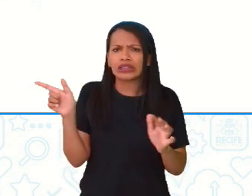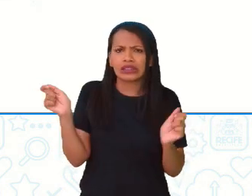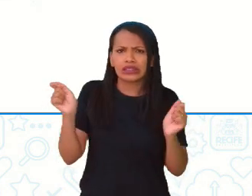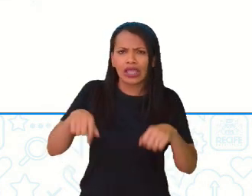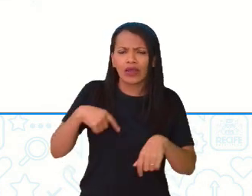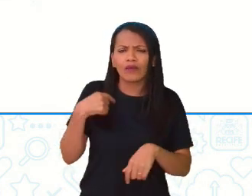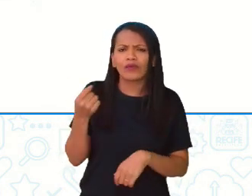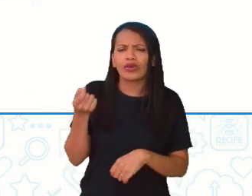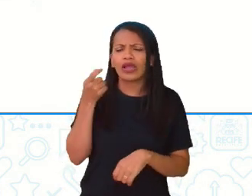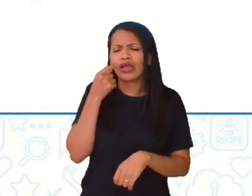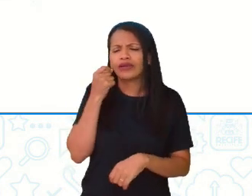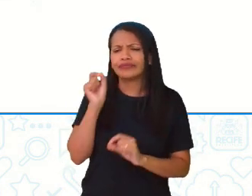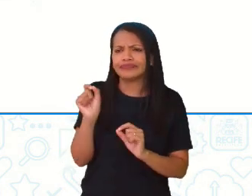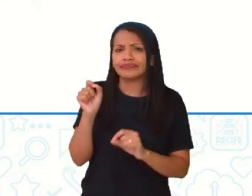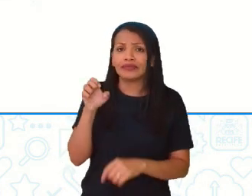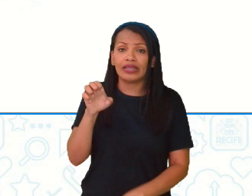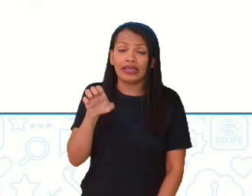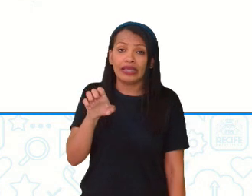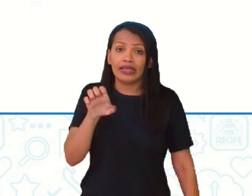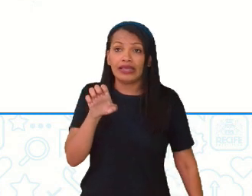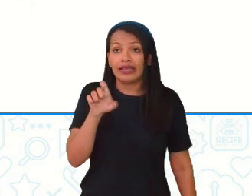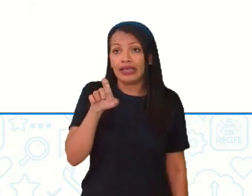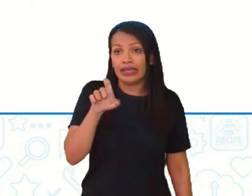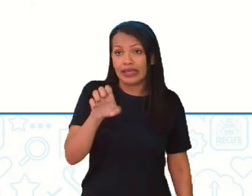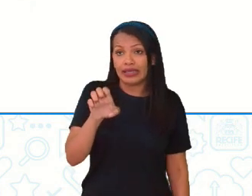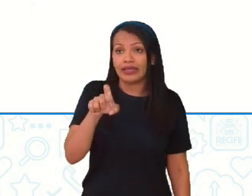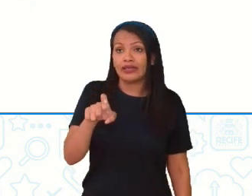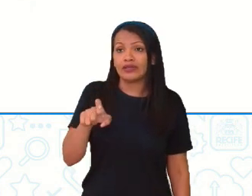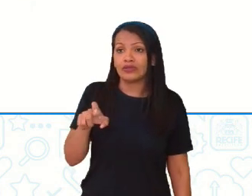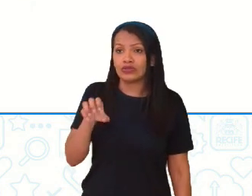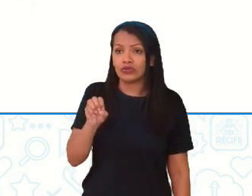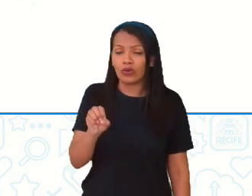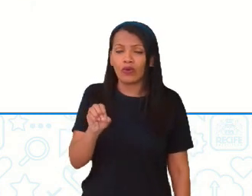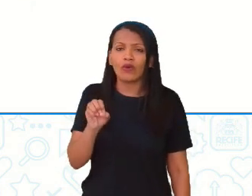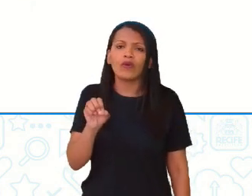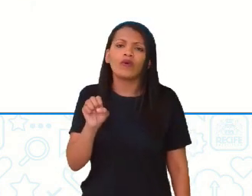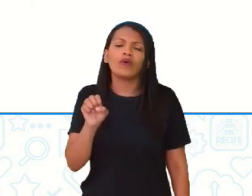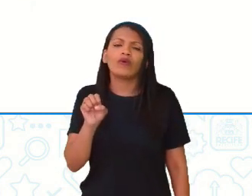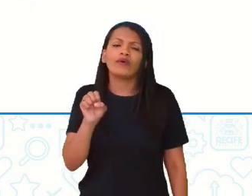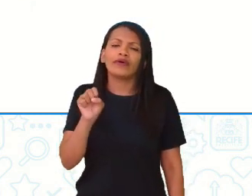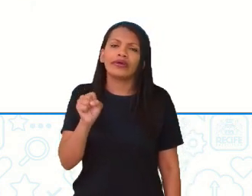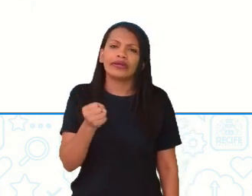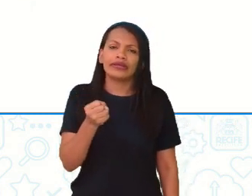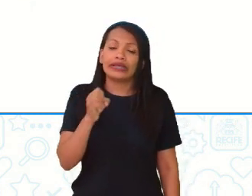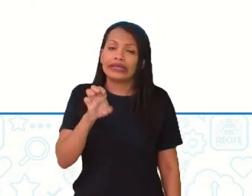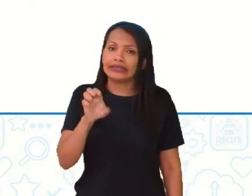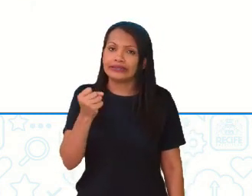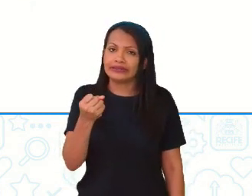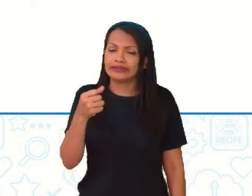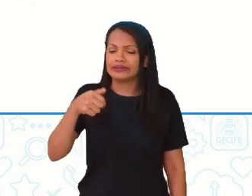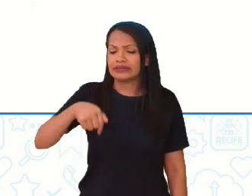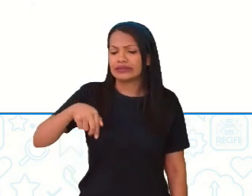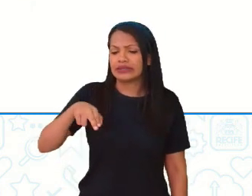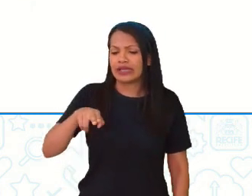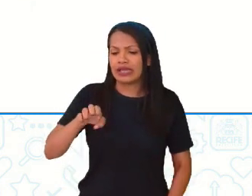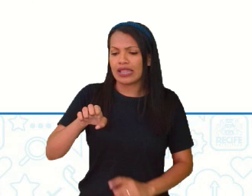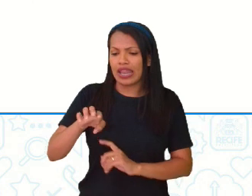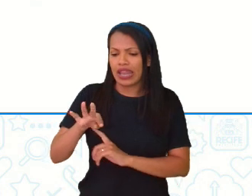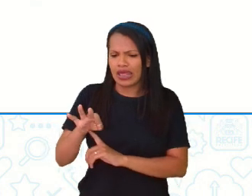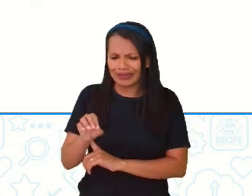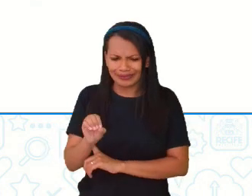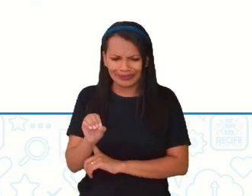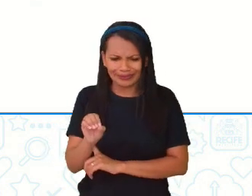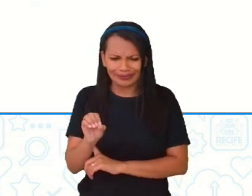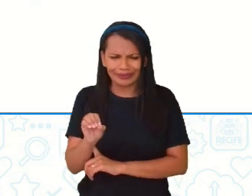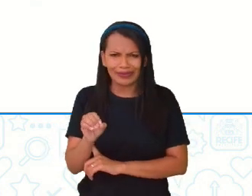esqueleto externo, que é o exoesqueleto, nitidamente segmentado. Ih, professora Senhora, está falando difícil. Esqueleto,